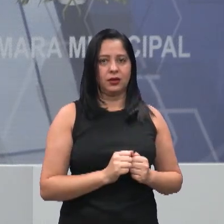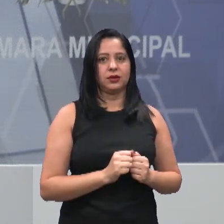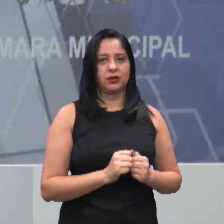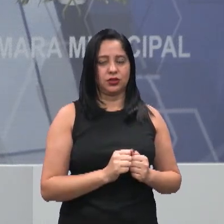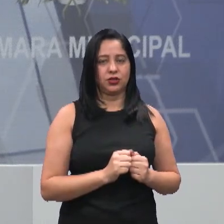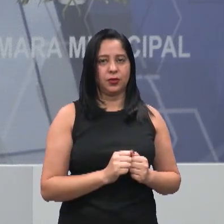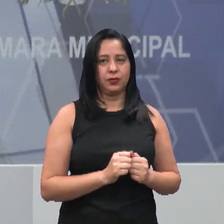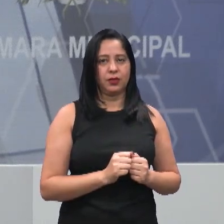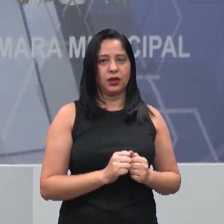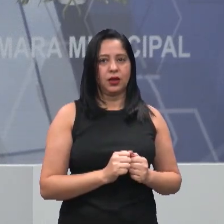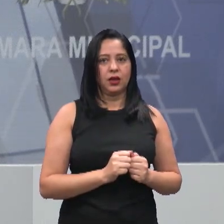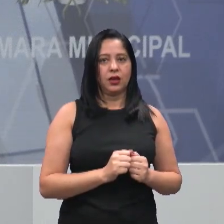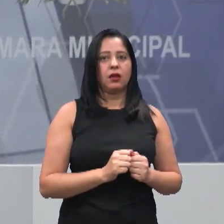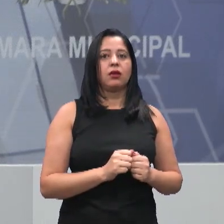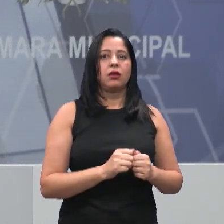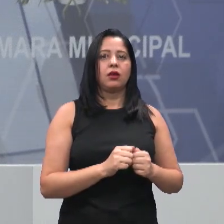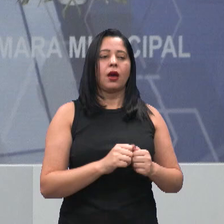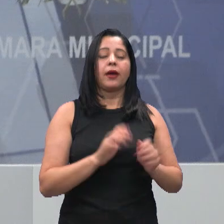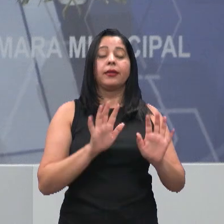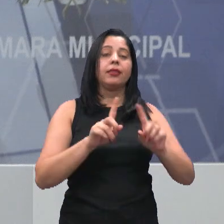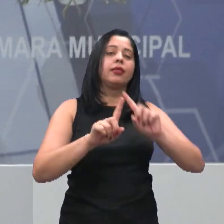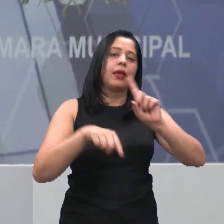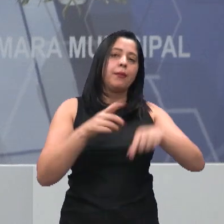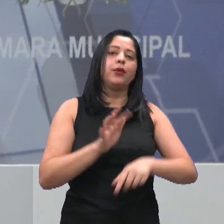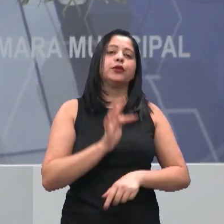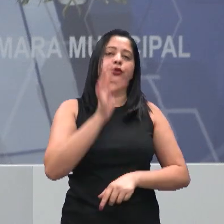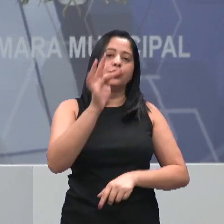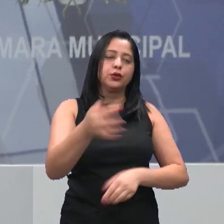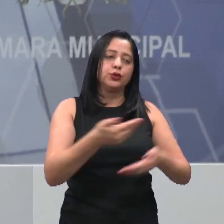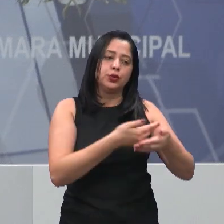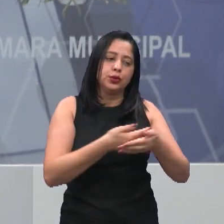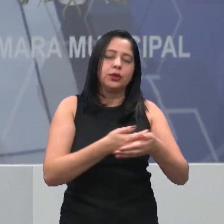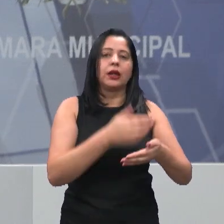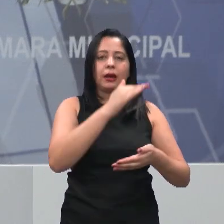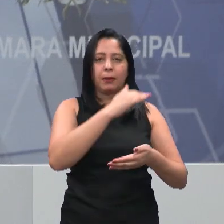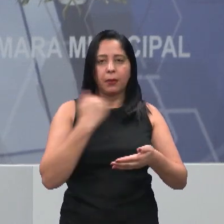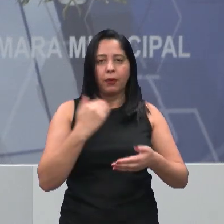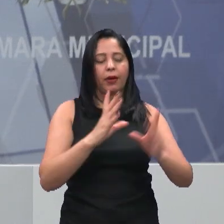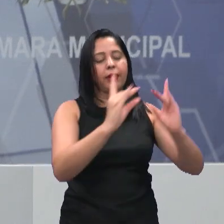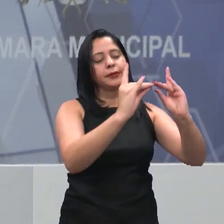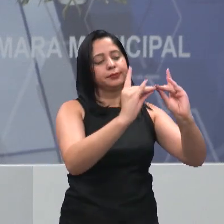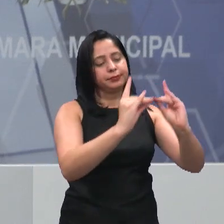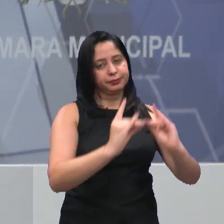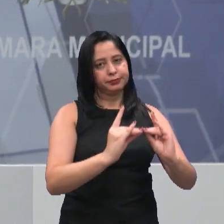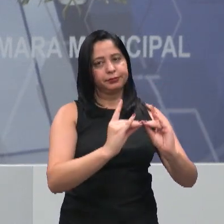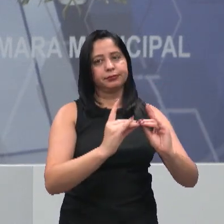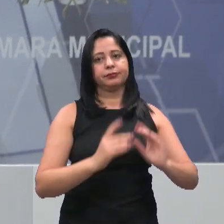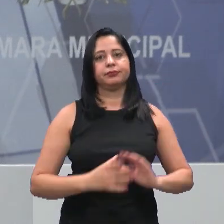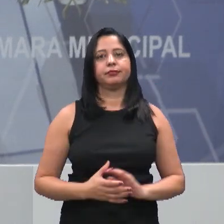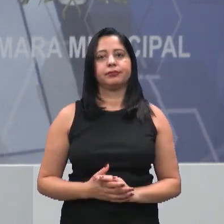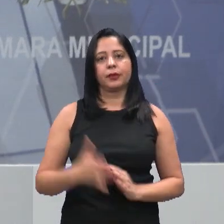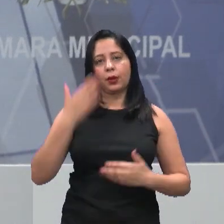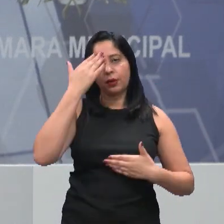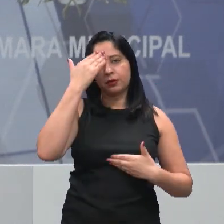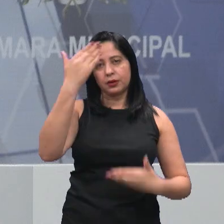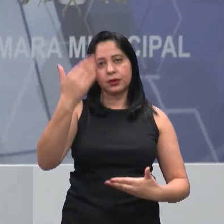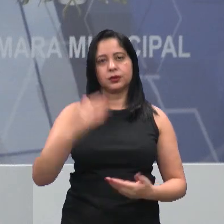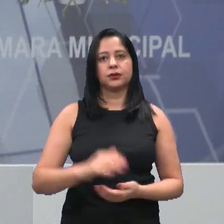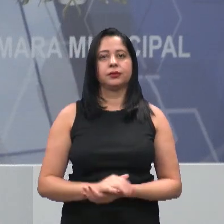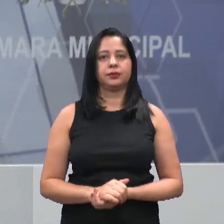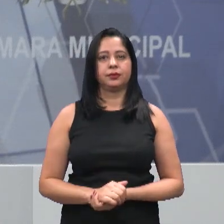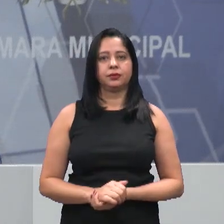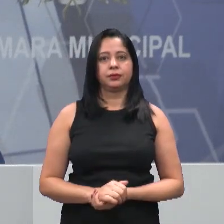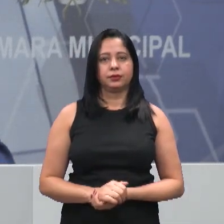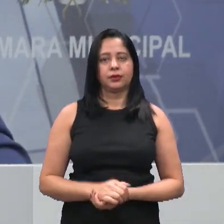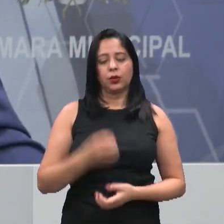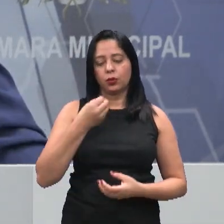para receber as futuras crianças da nossa cidade que venham a perder a vida na barriga da mãe. Obrigado, senhor presidente, obrigado, vereadores,